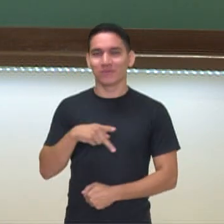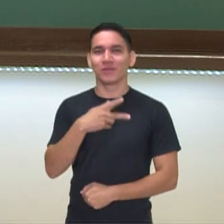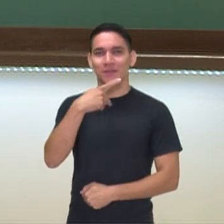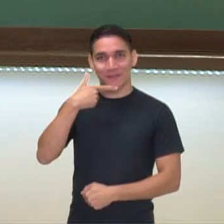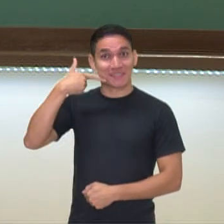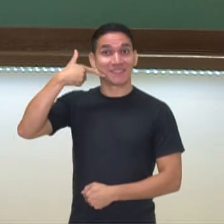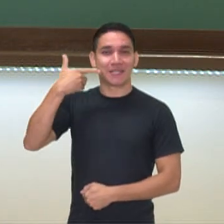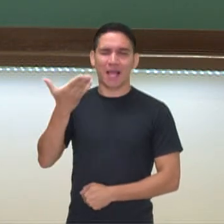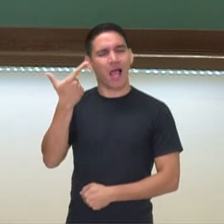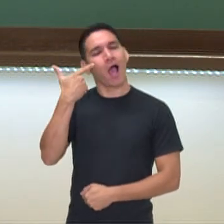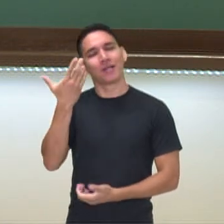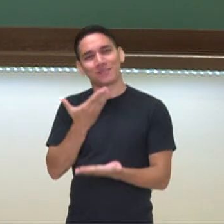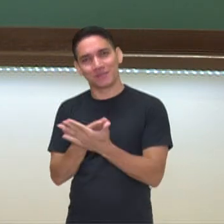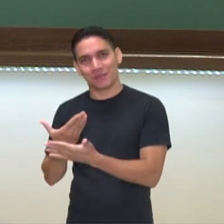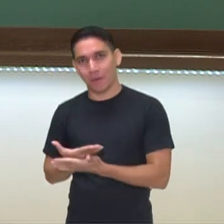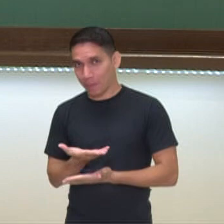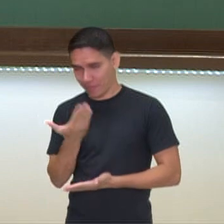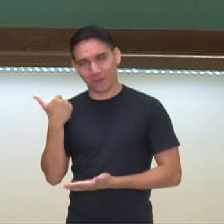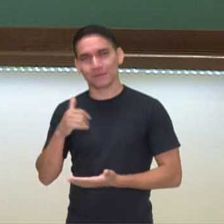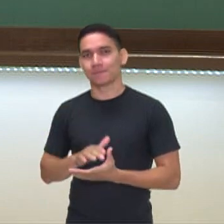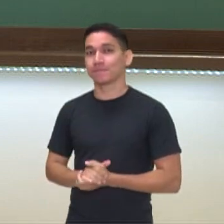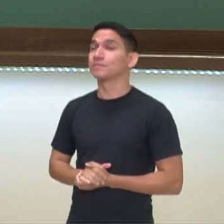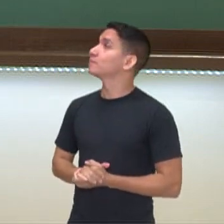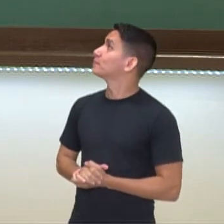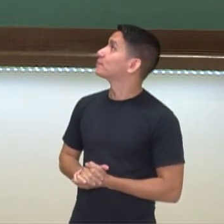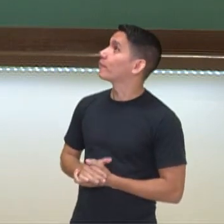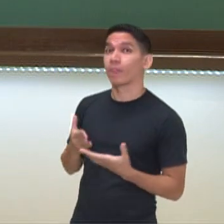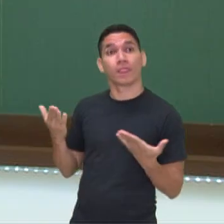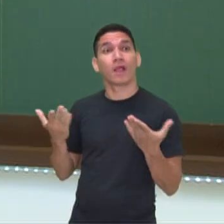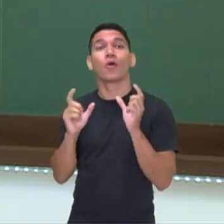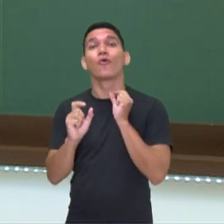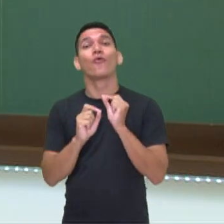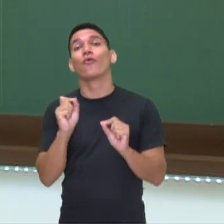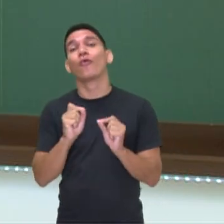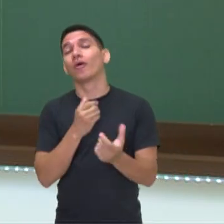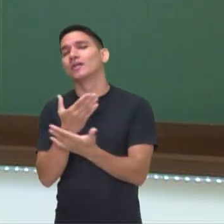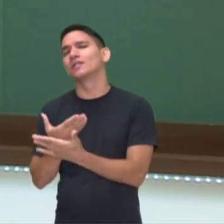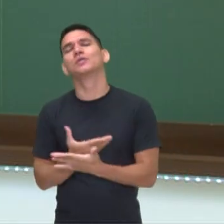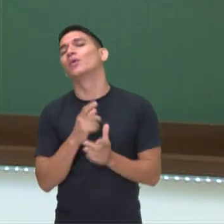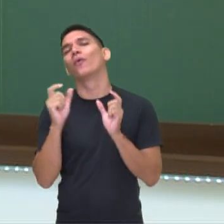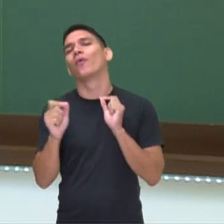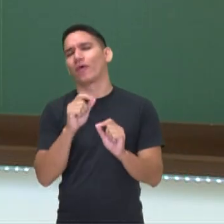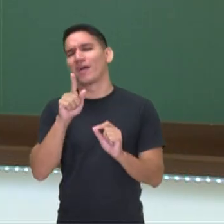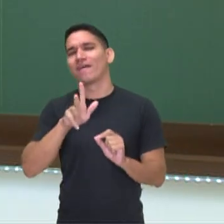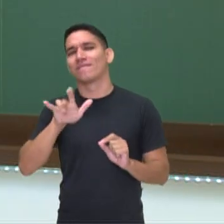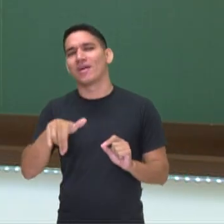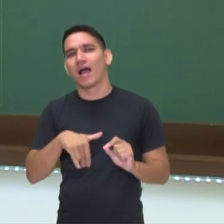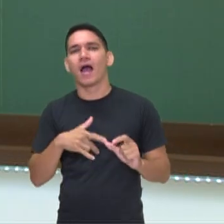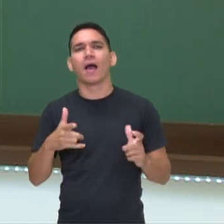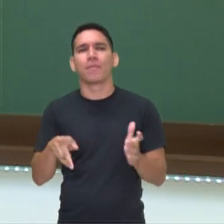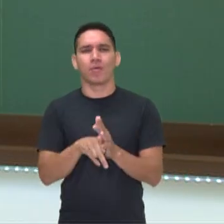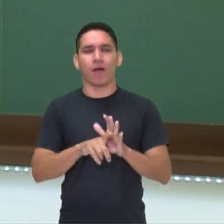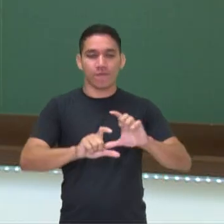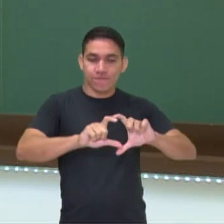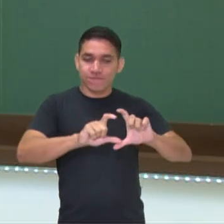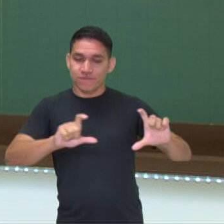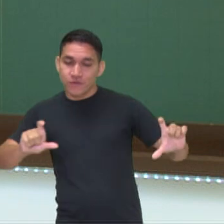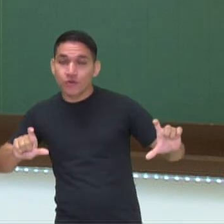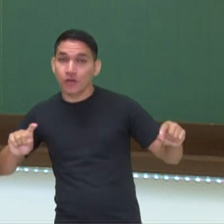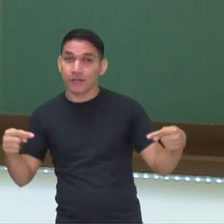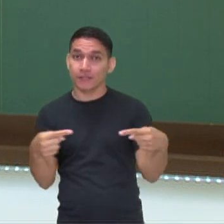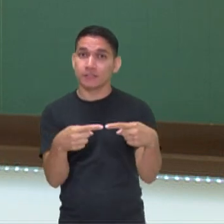pouquinho? O que vocês acham? E hoje, né, nós vamos estudar o quê? Vamos estudar função afim a partir